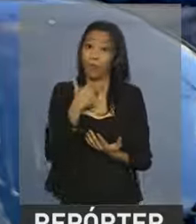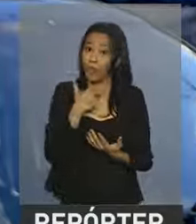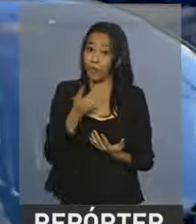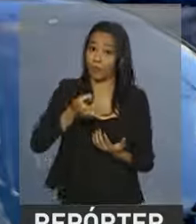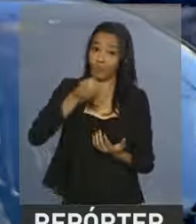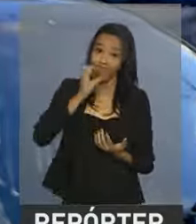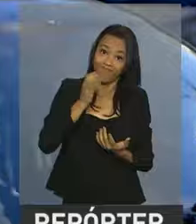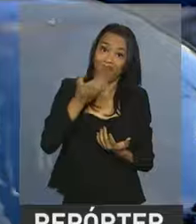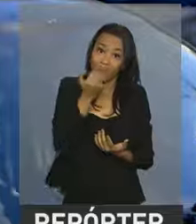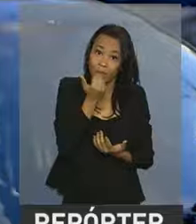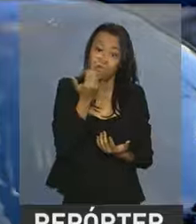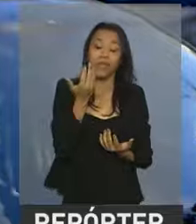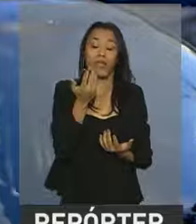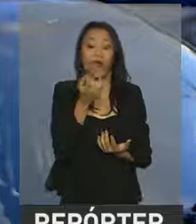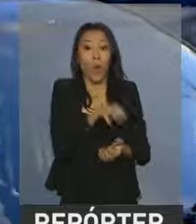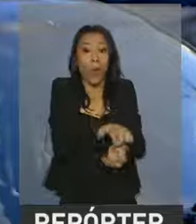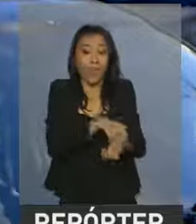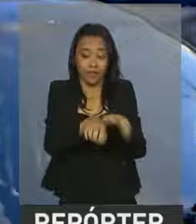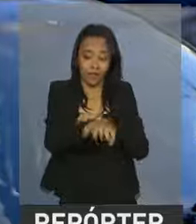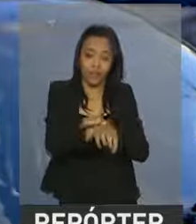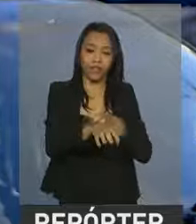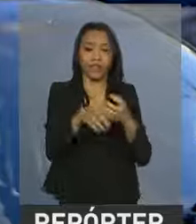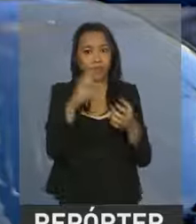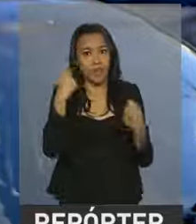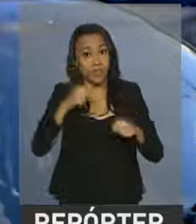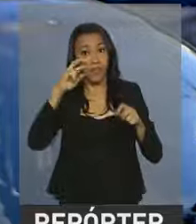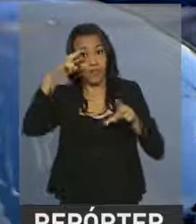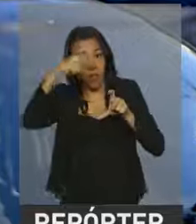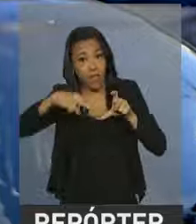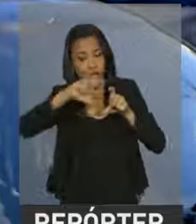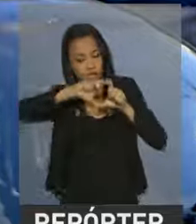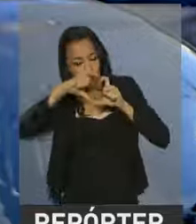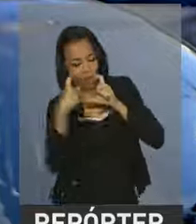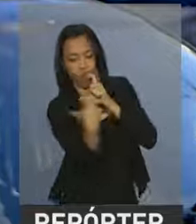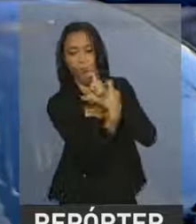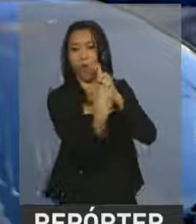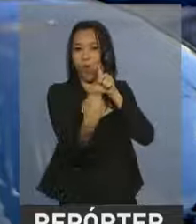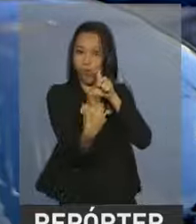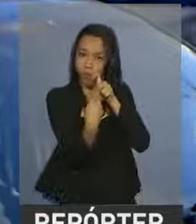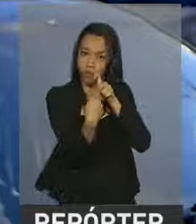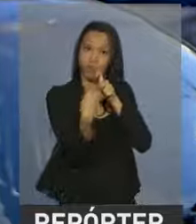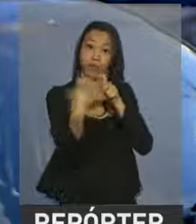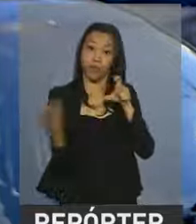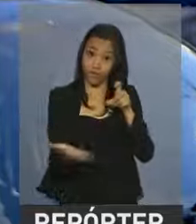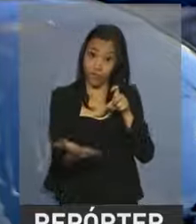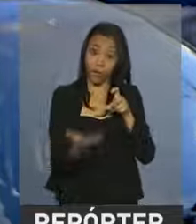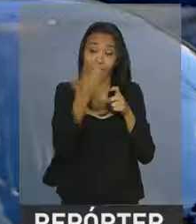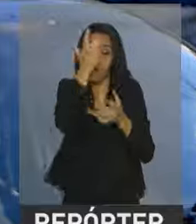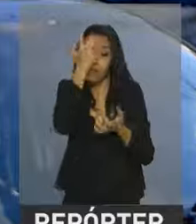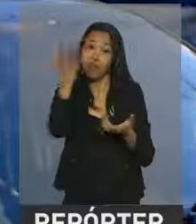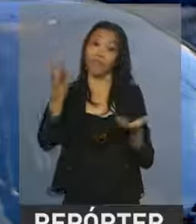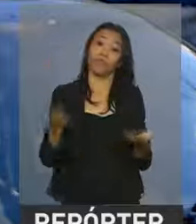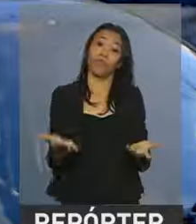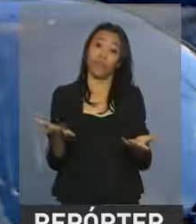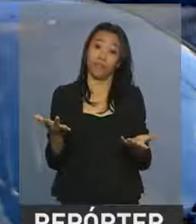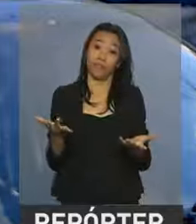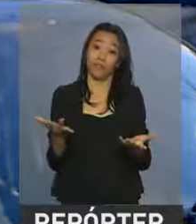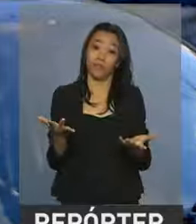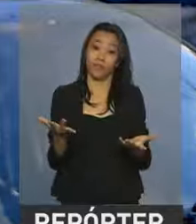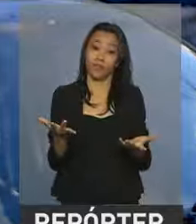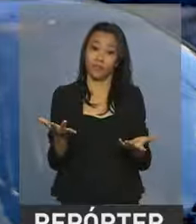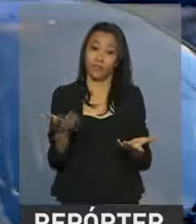alergia alimentares que ele veja no rótulo e agora com essa rotulagem dos alimentos vai ficar realmente mais mais